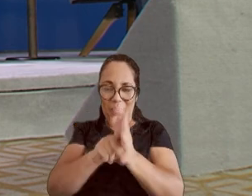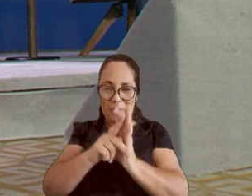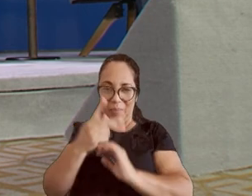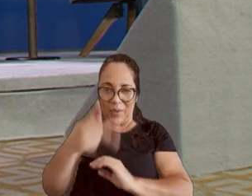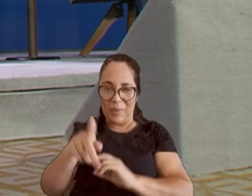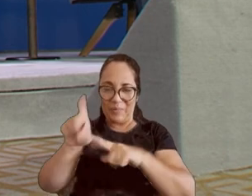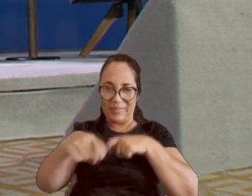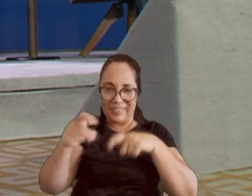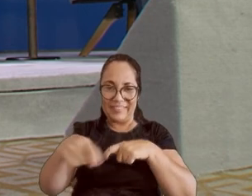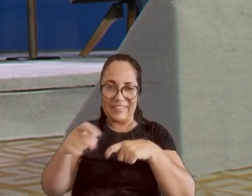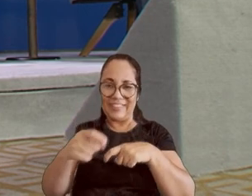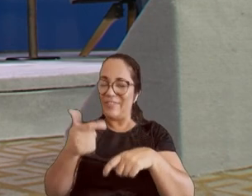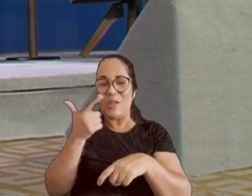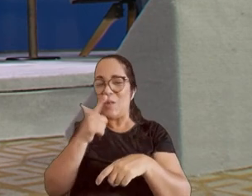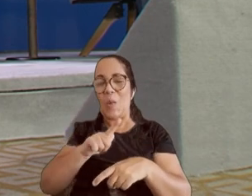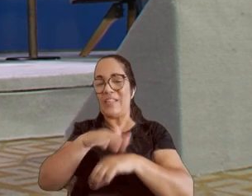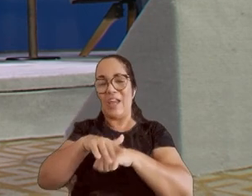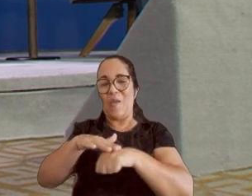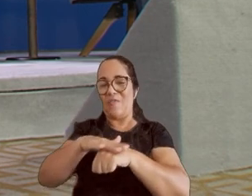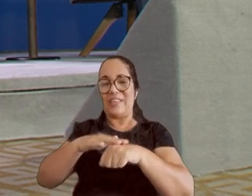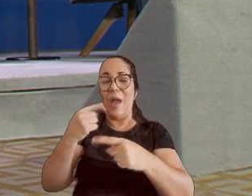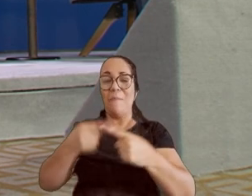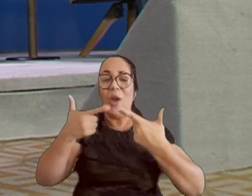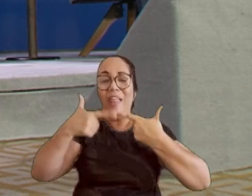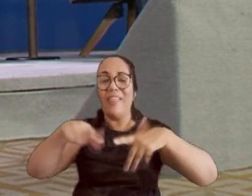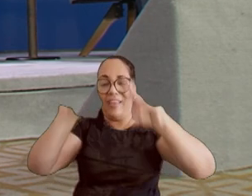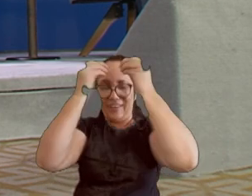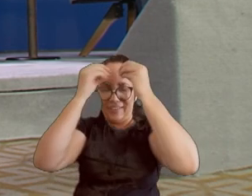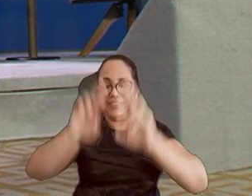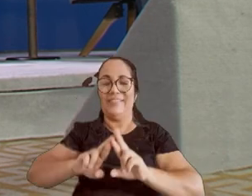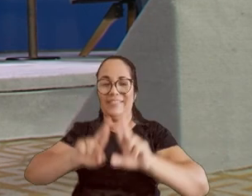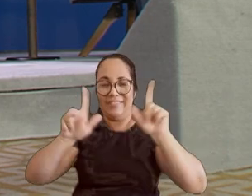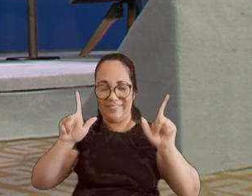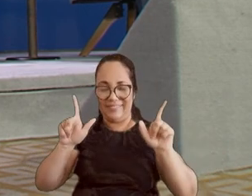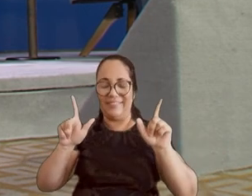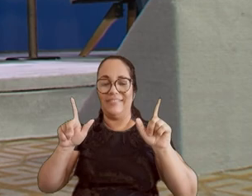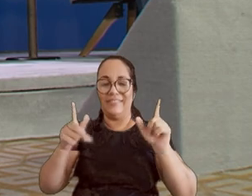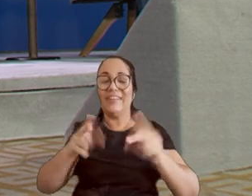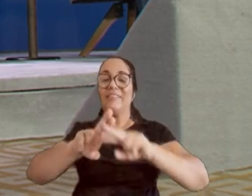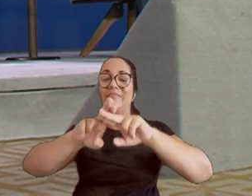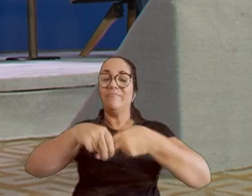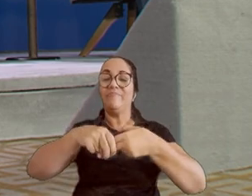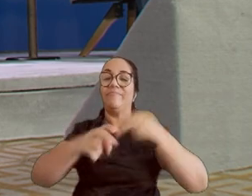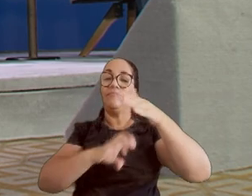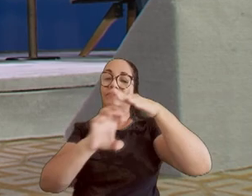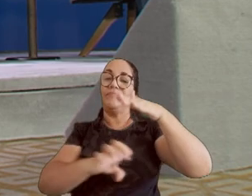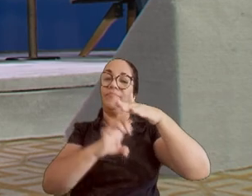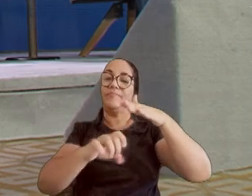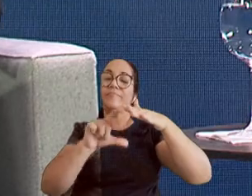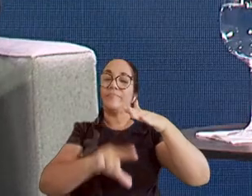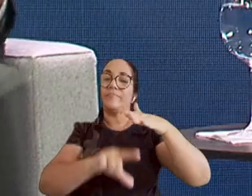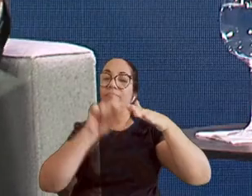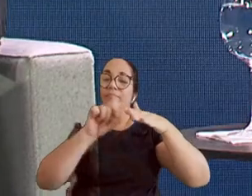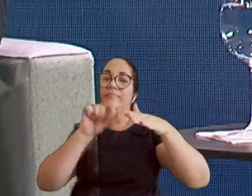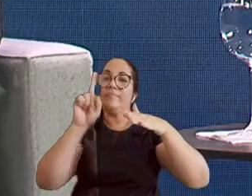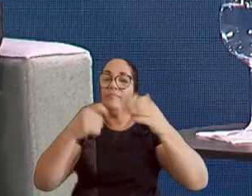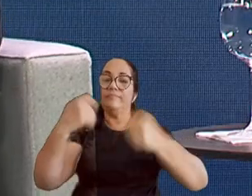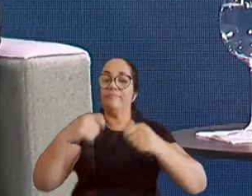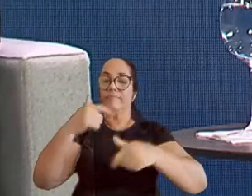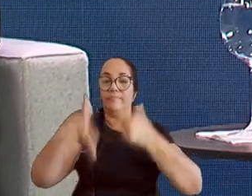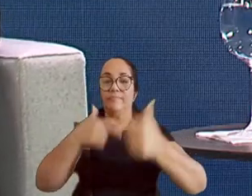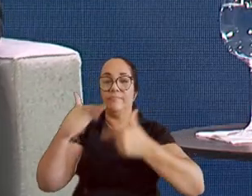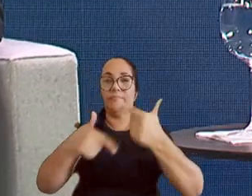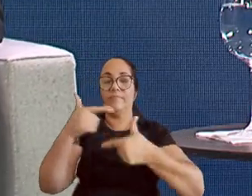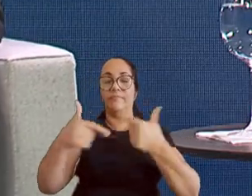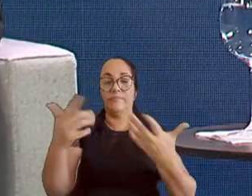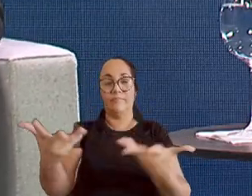filme cada vez é melhor suportado por cada vez o empreendedor de mais qualidade porque também o empreendedores não passou a ser uma opção uma